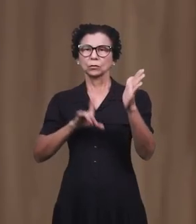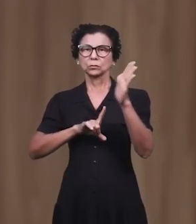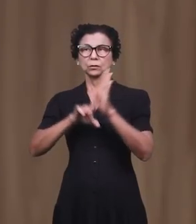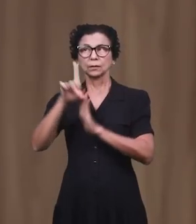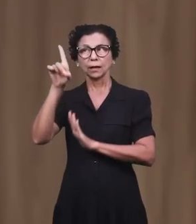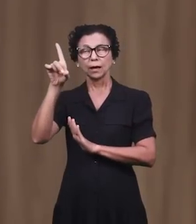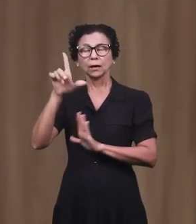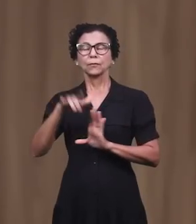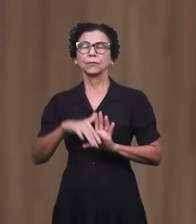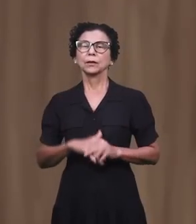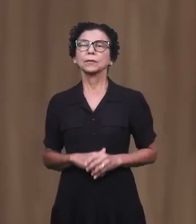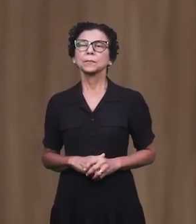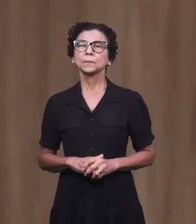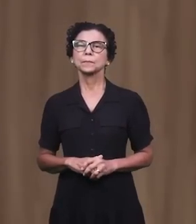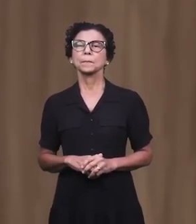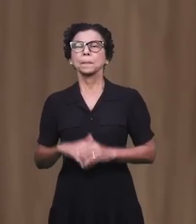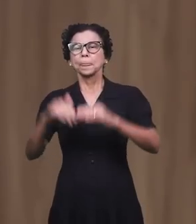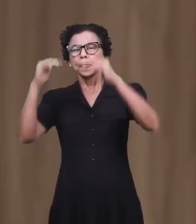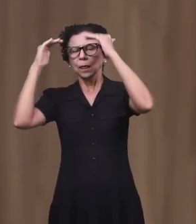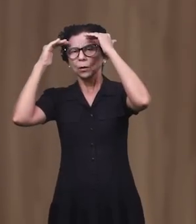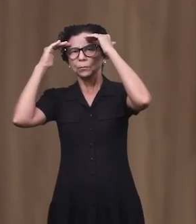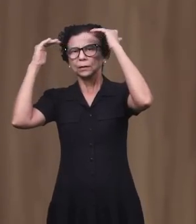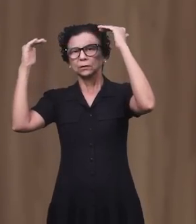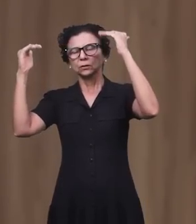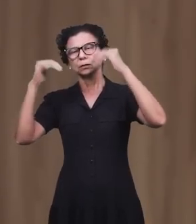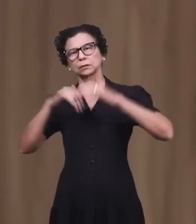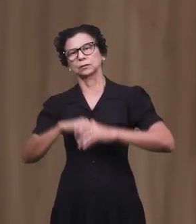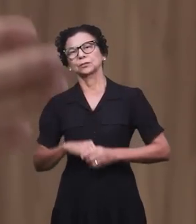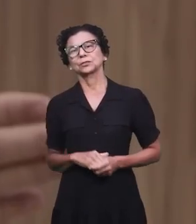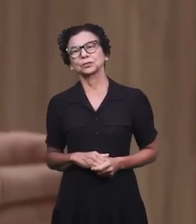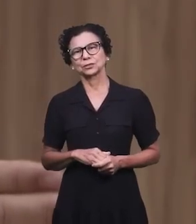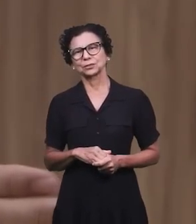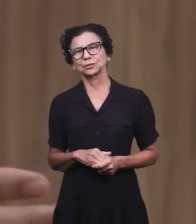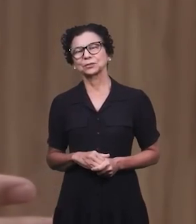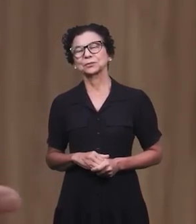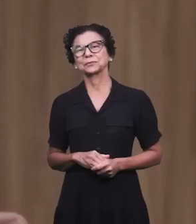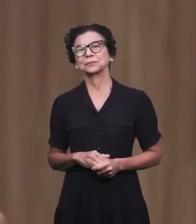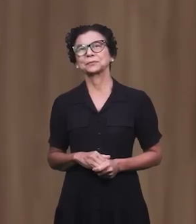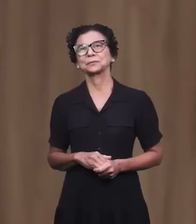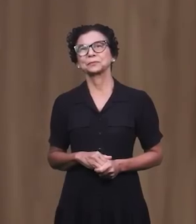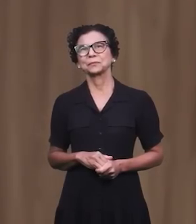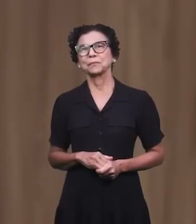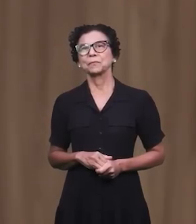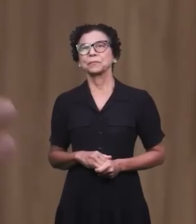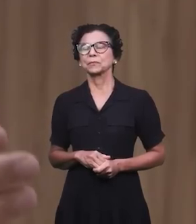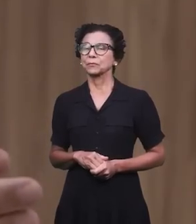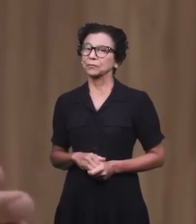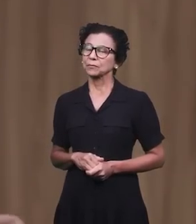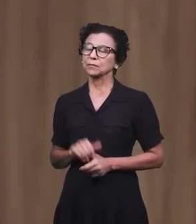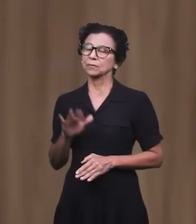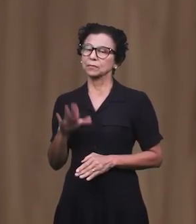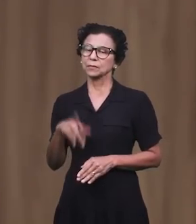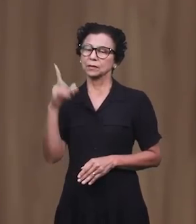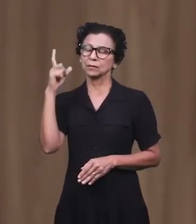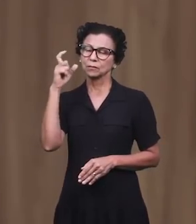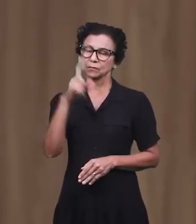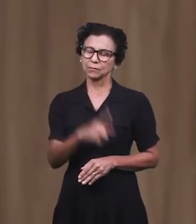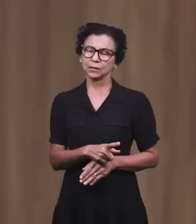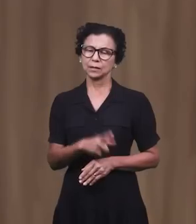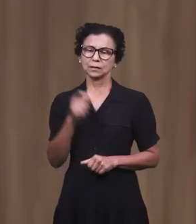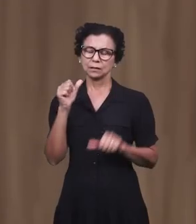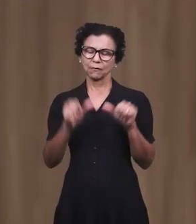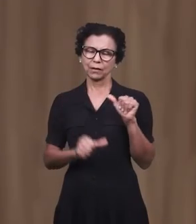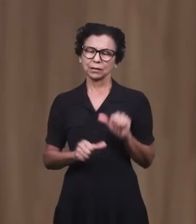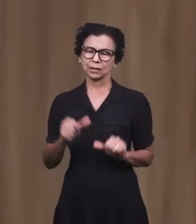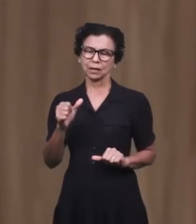ele estava ali obediente. Assim ele foi reconstruindo quando era necessário, em momentos difíceis. Ele